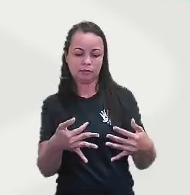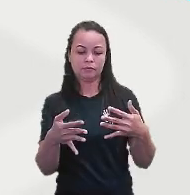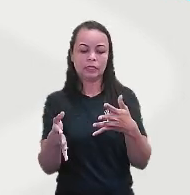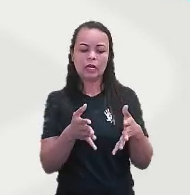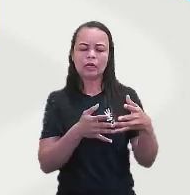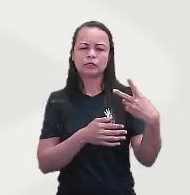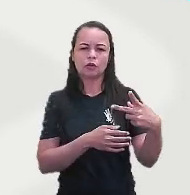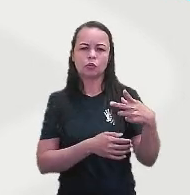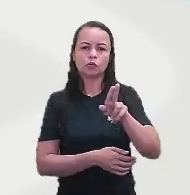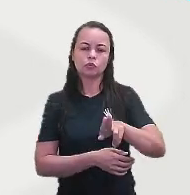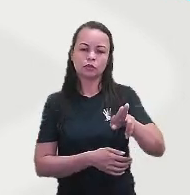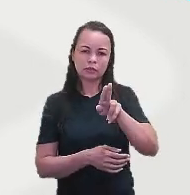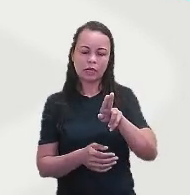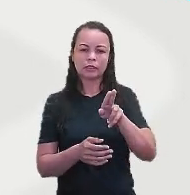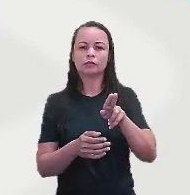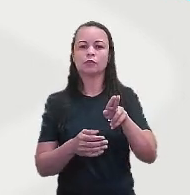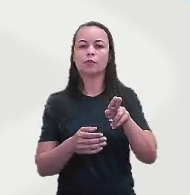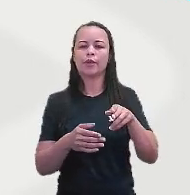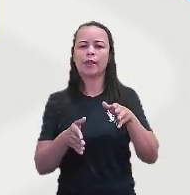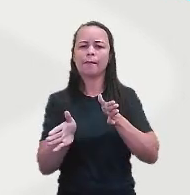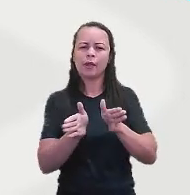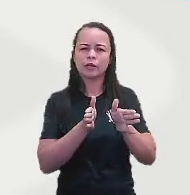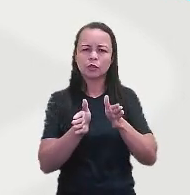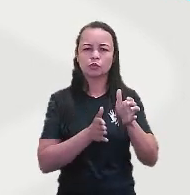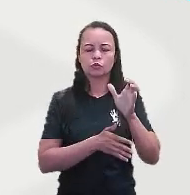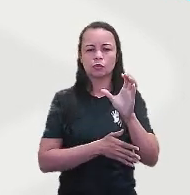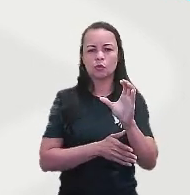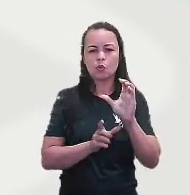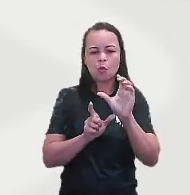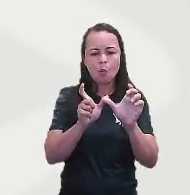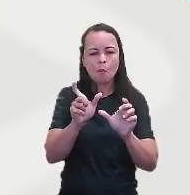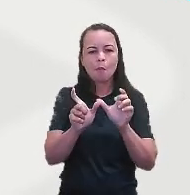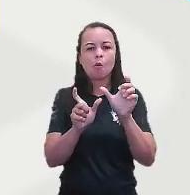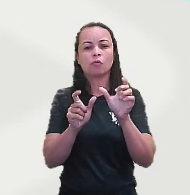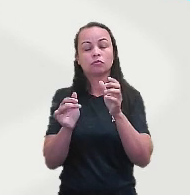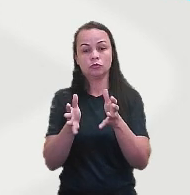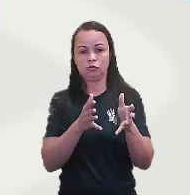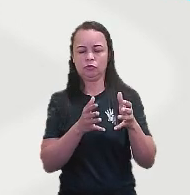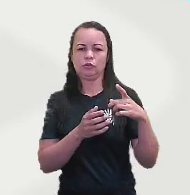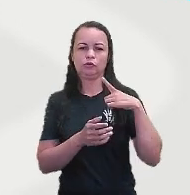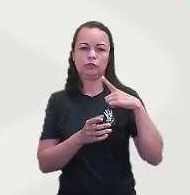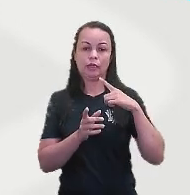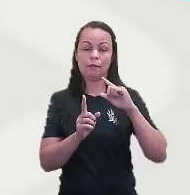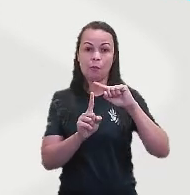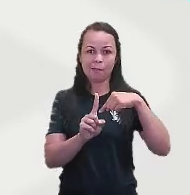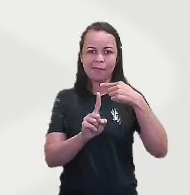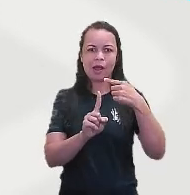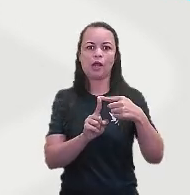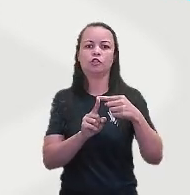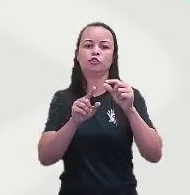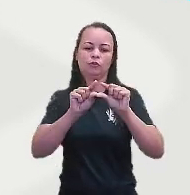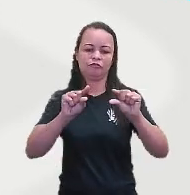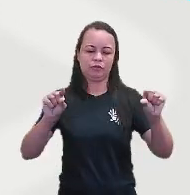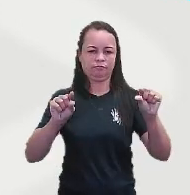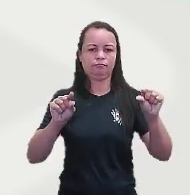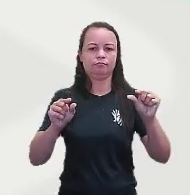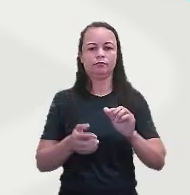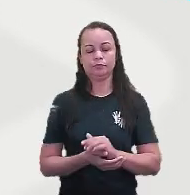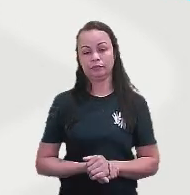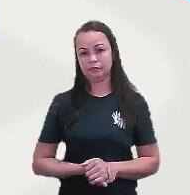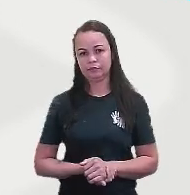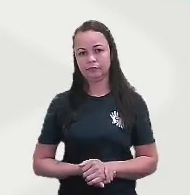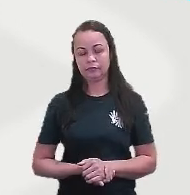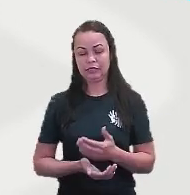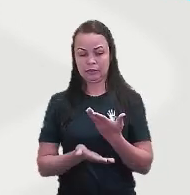em período composto, ou seja, quando temos mais de uma oração. Nas